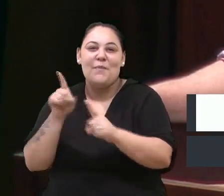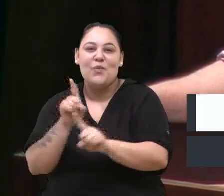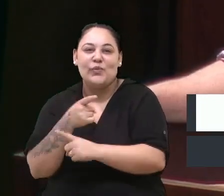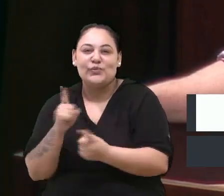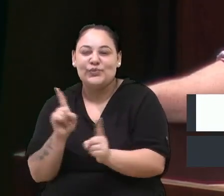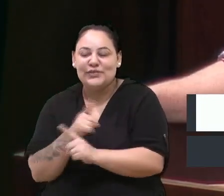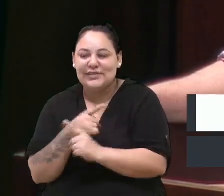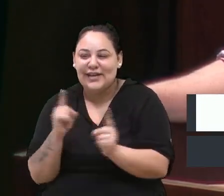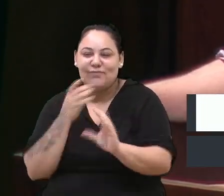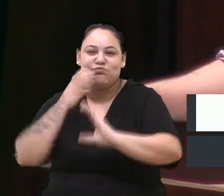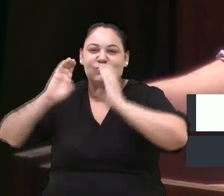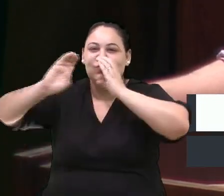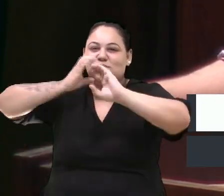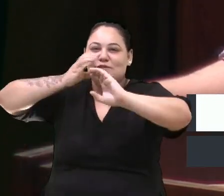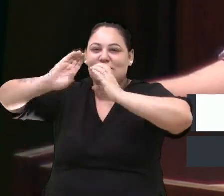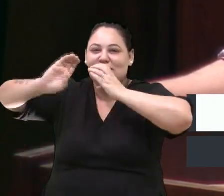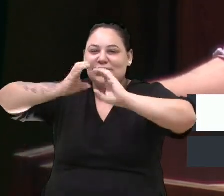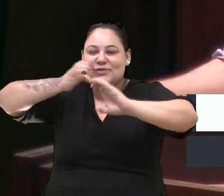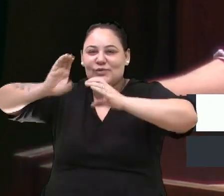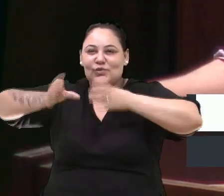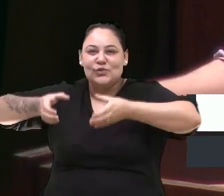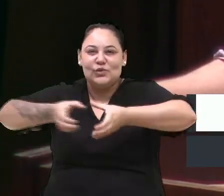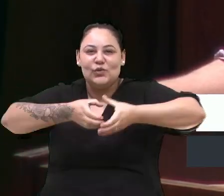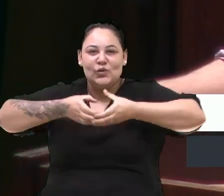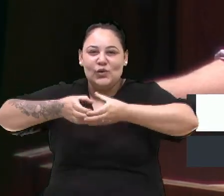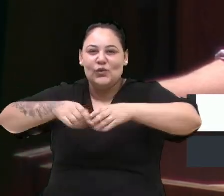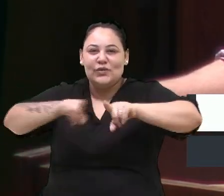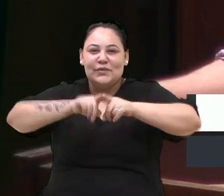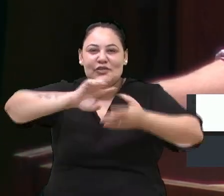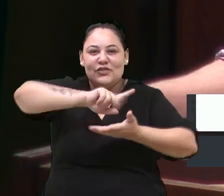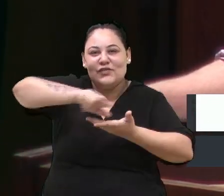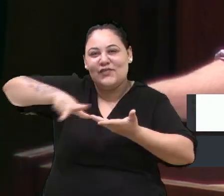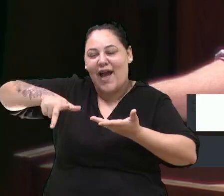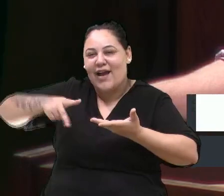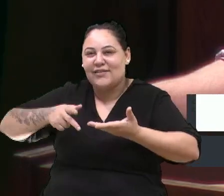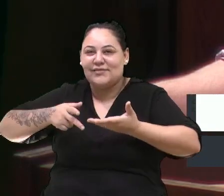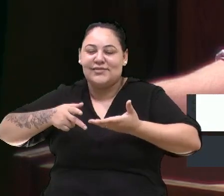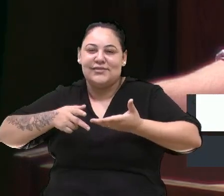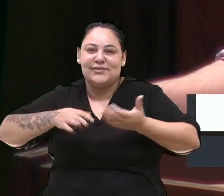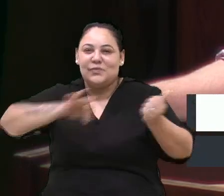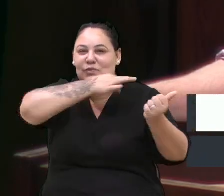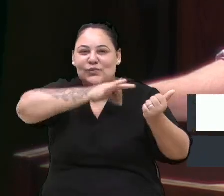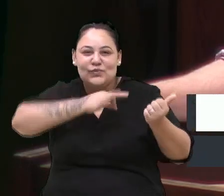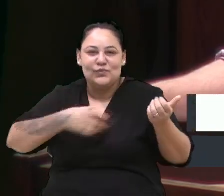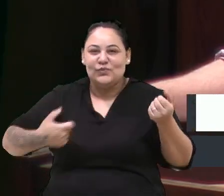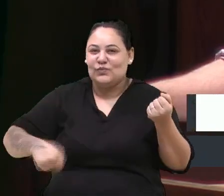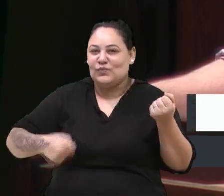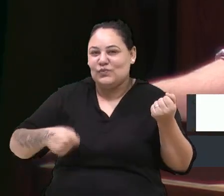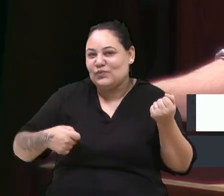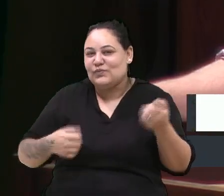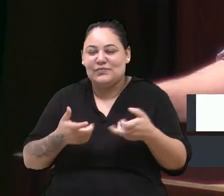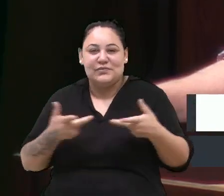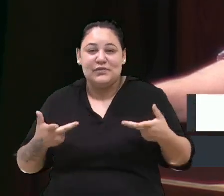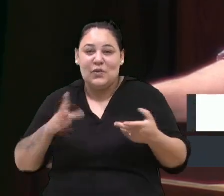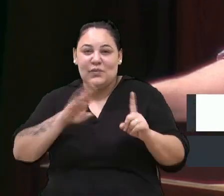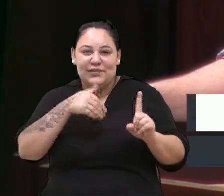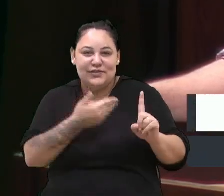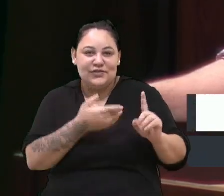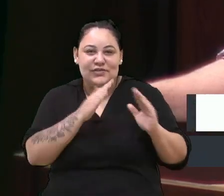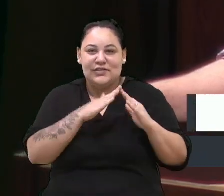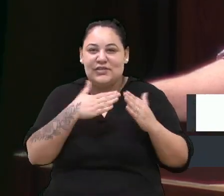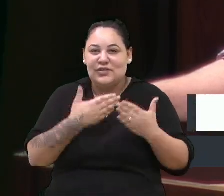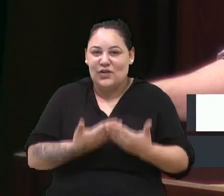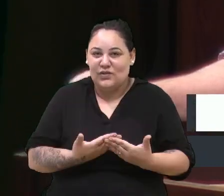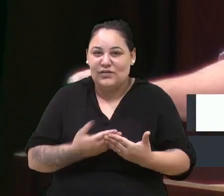da música, do canto coral, de diversos instrumentos musicais. E aqui, homenageando esta escola também, a